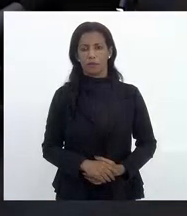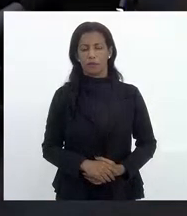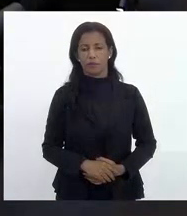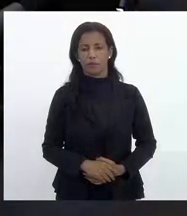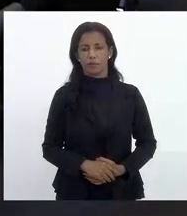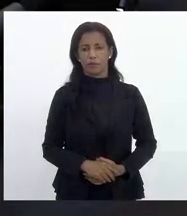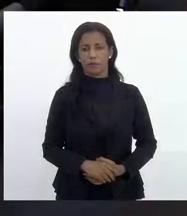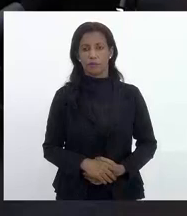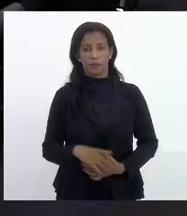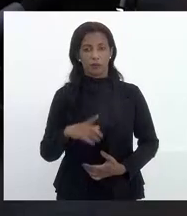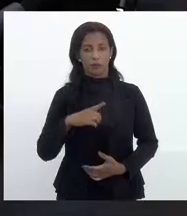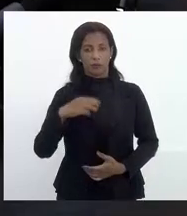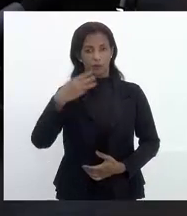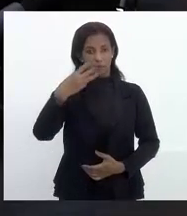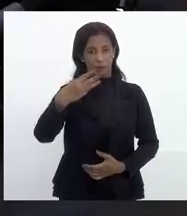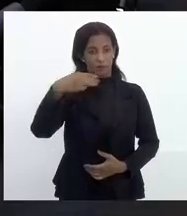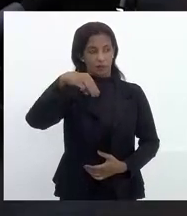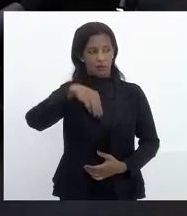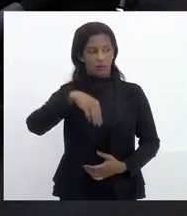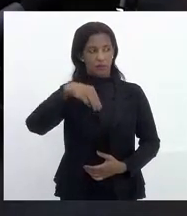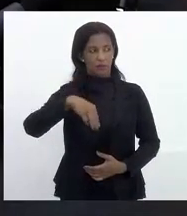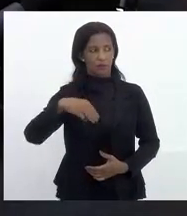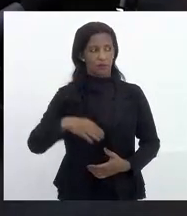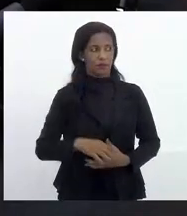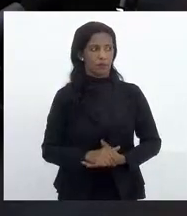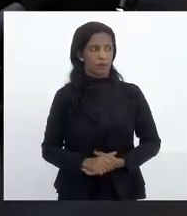é só depois de 3 minutos